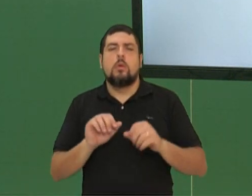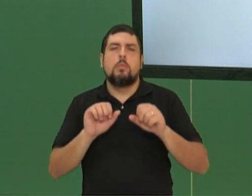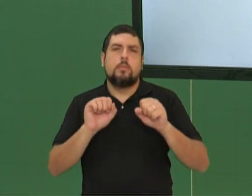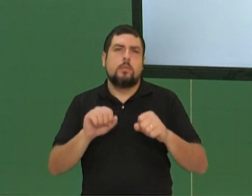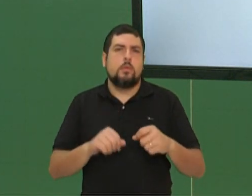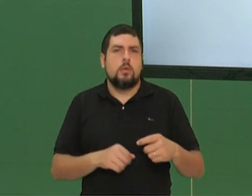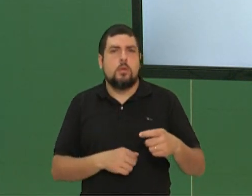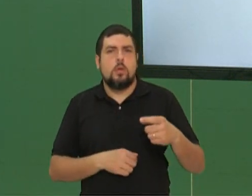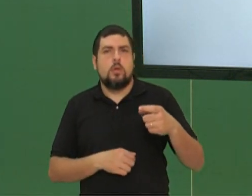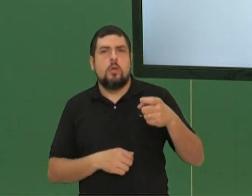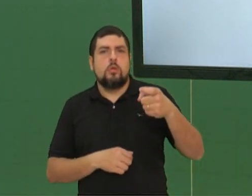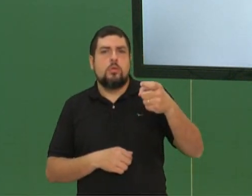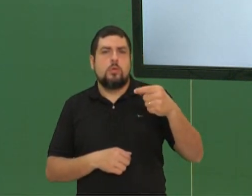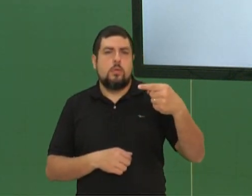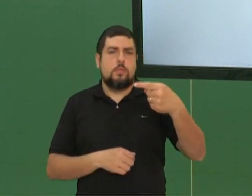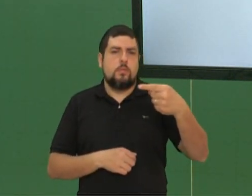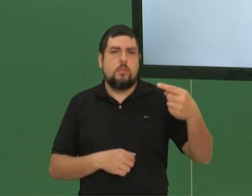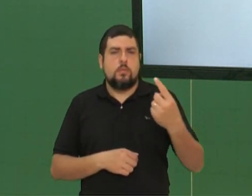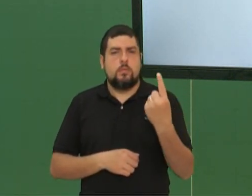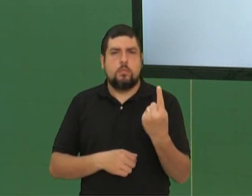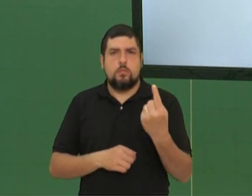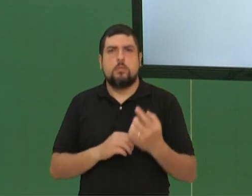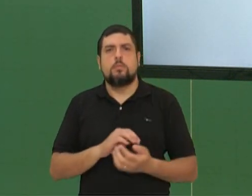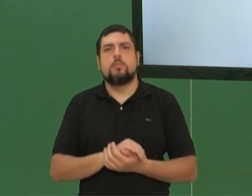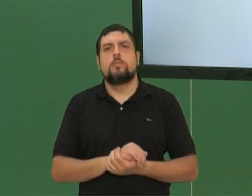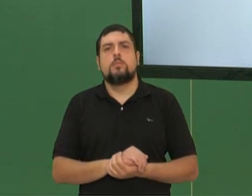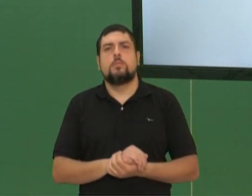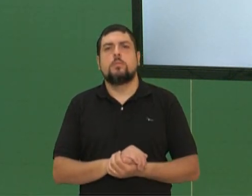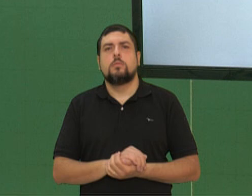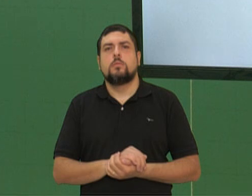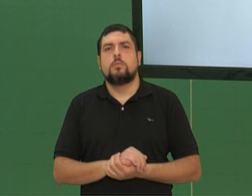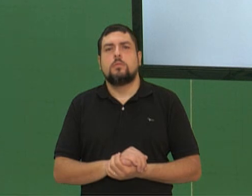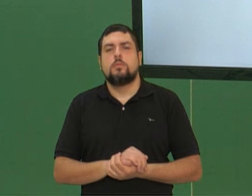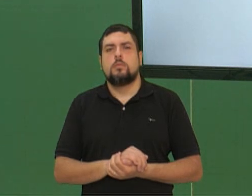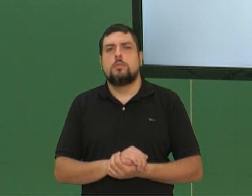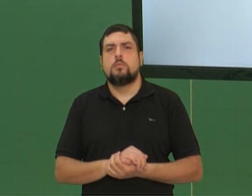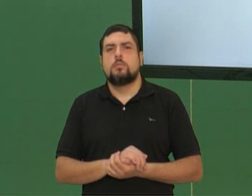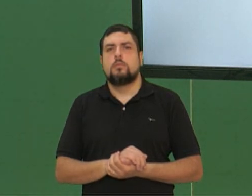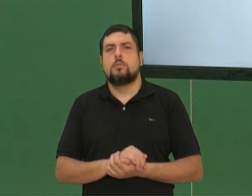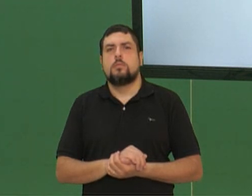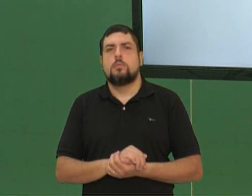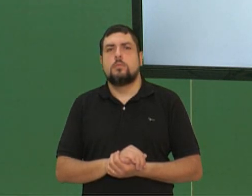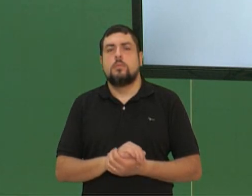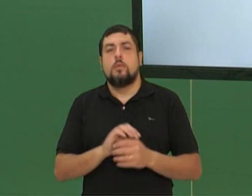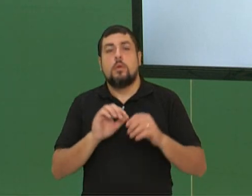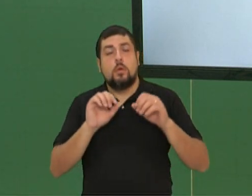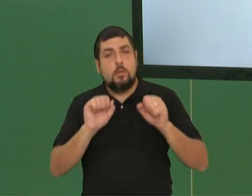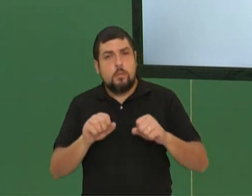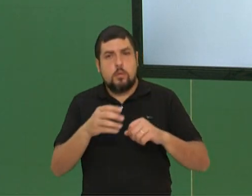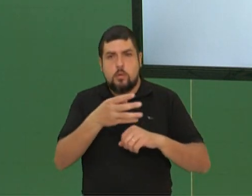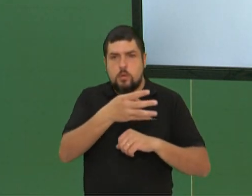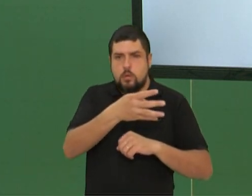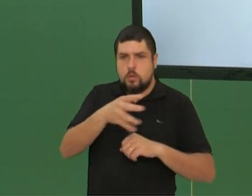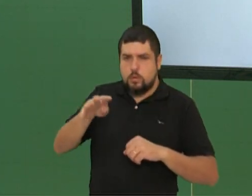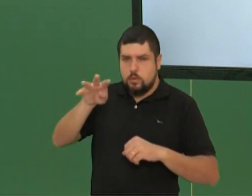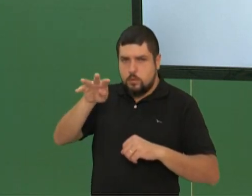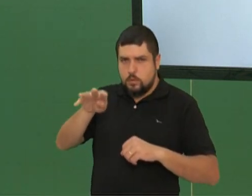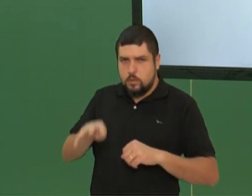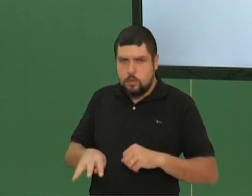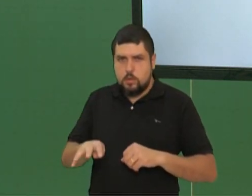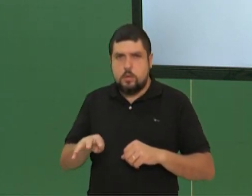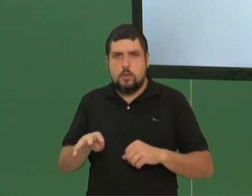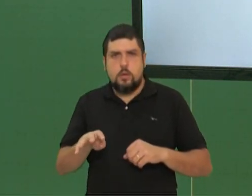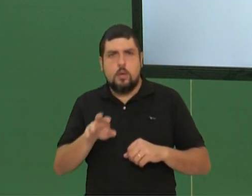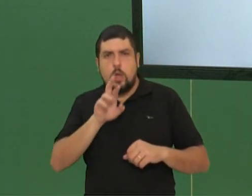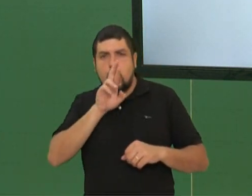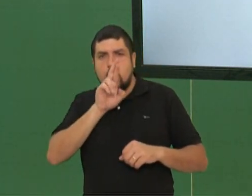igual a menos 1. O que acontece? Você pode fazer isso em forma de tabela ou resolver cada